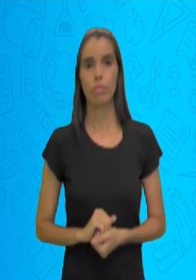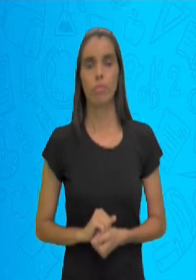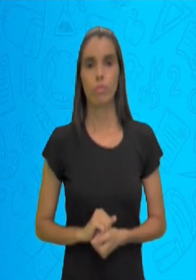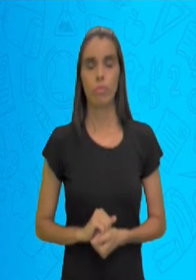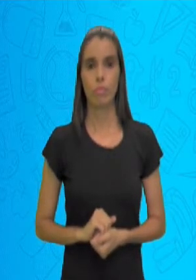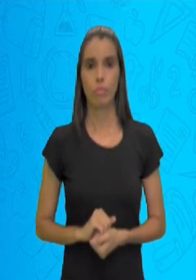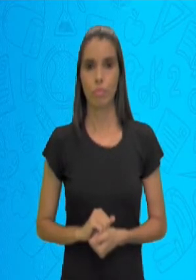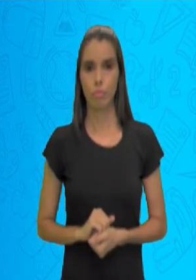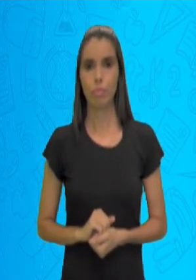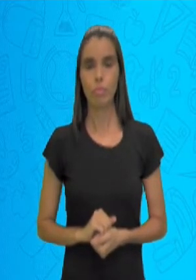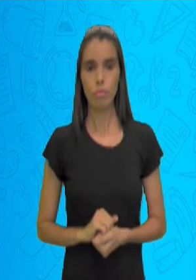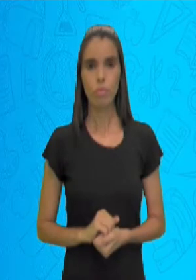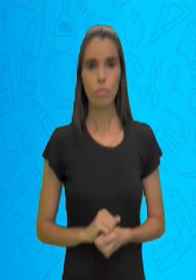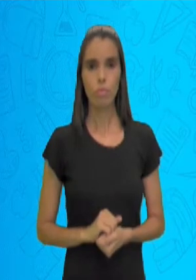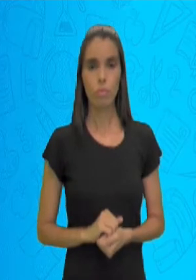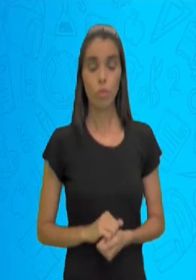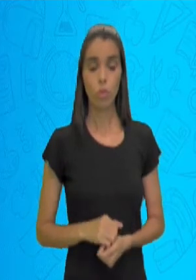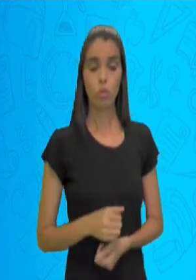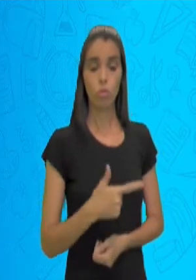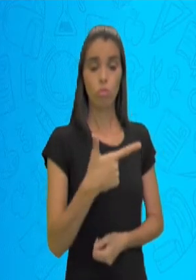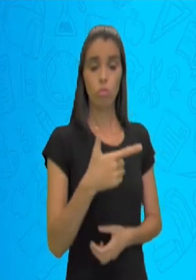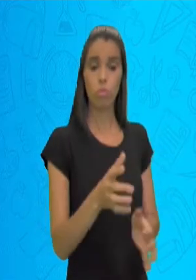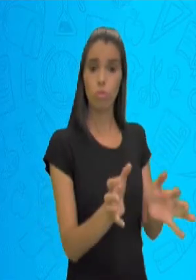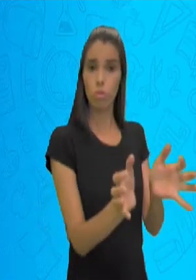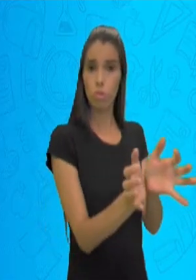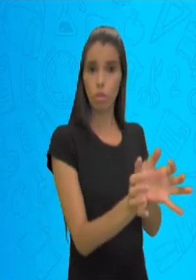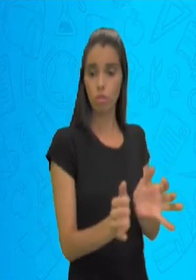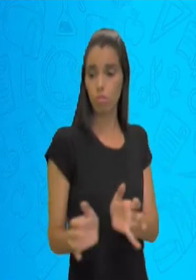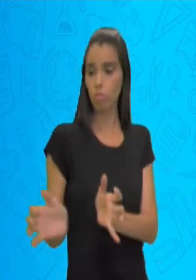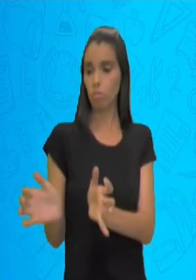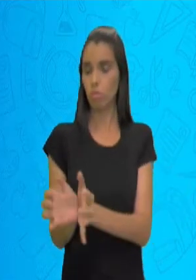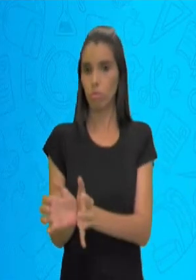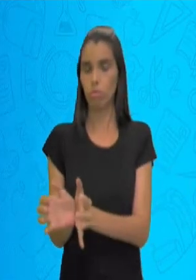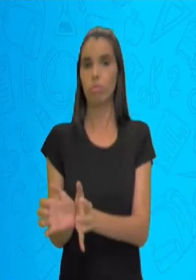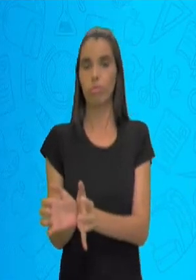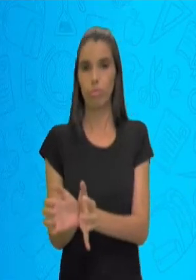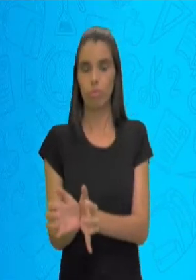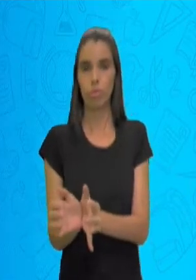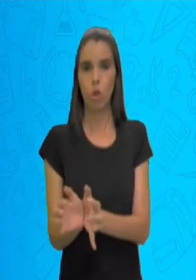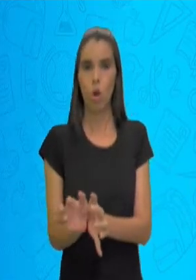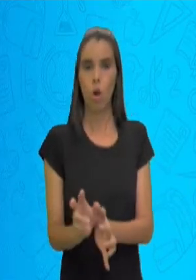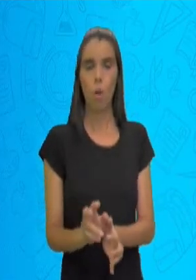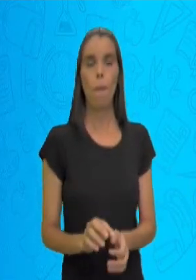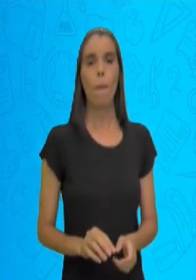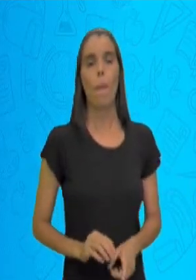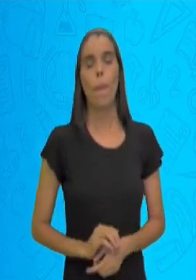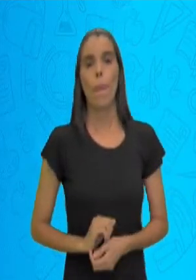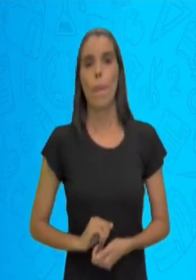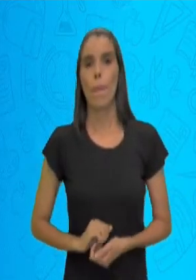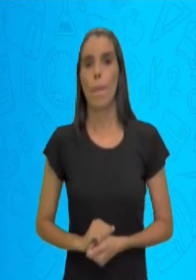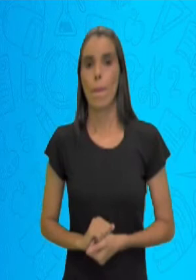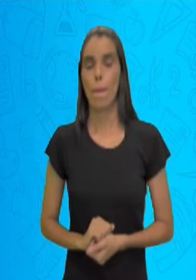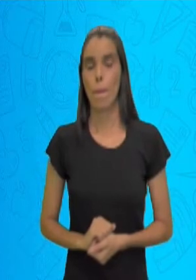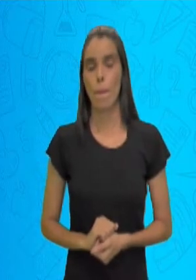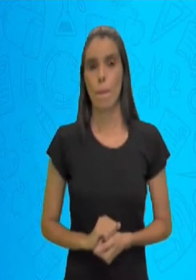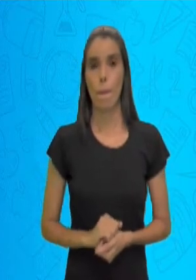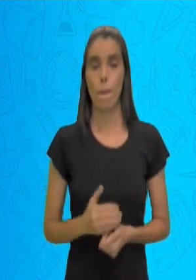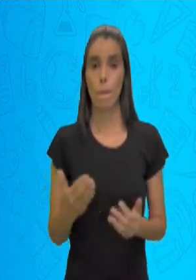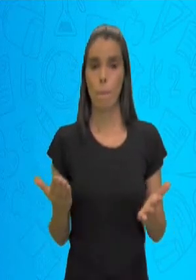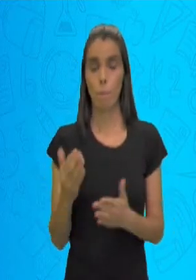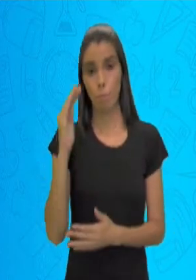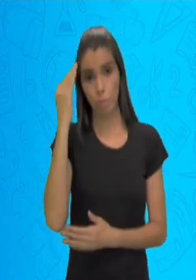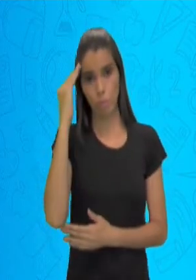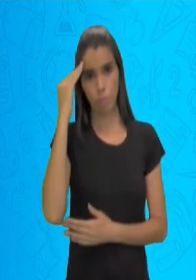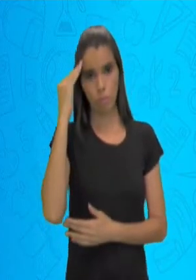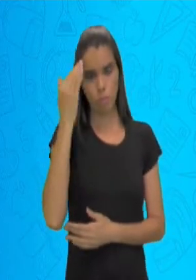Formam 2 classes, classes das unidades simples, como eu mostrei, e a classe de milhar. Então, agora nós vamos